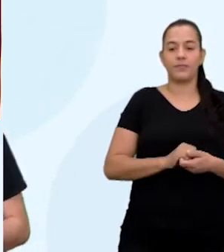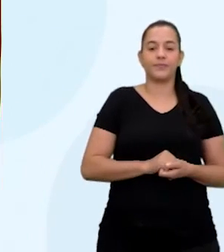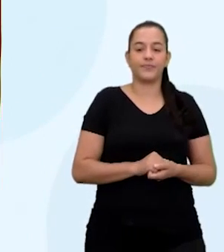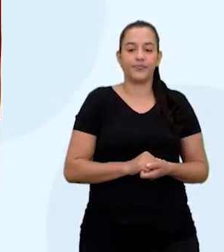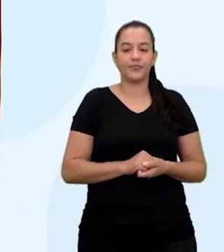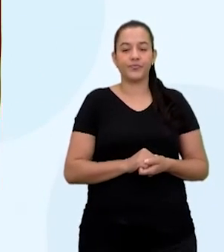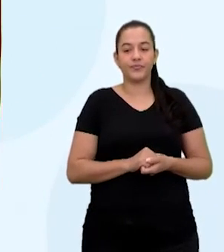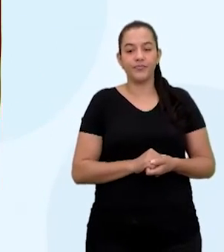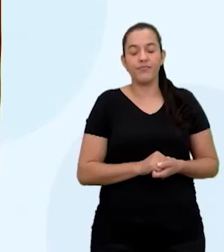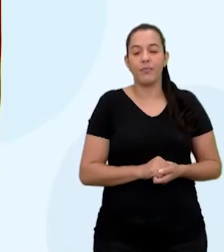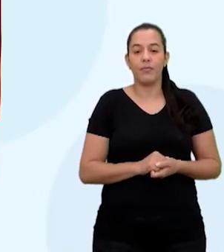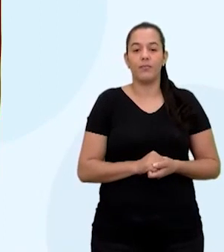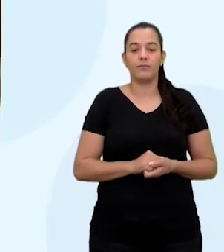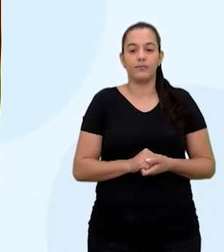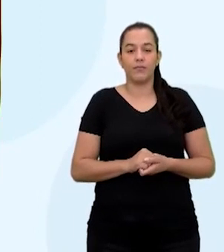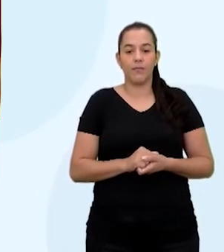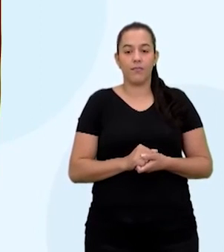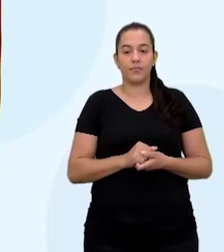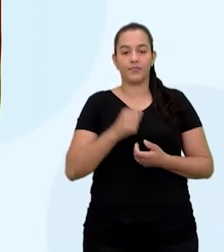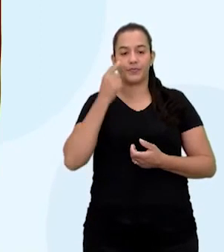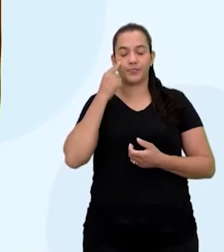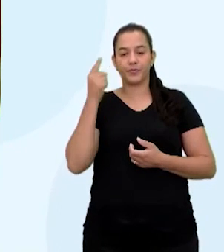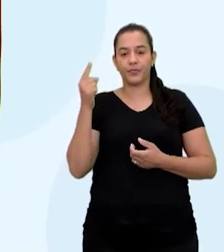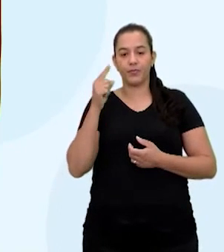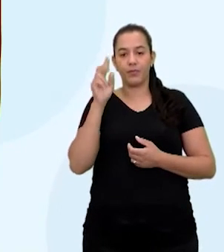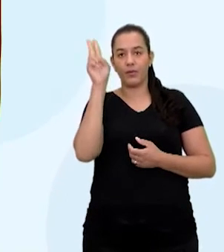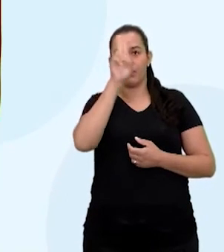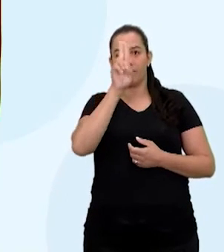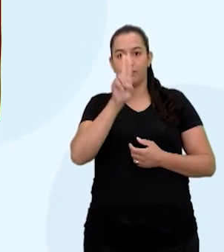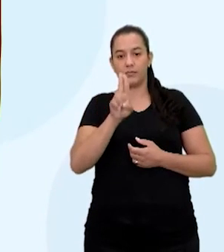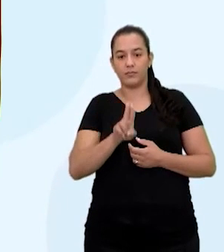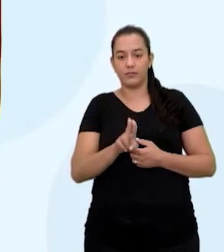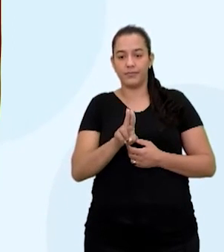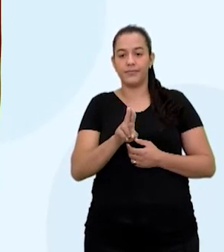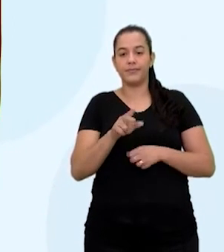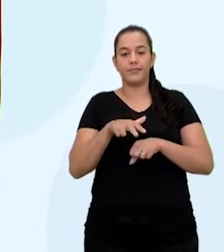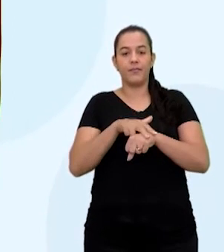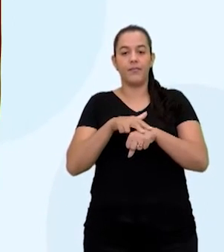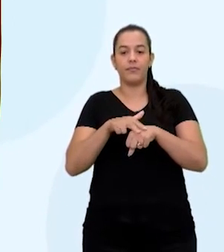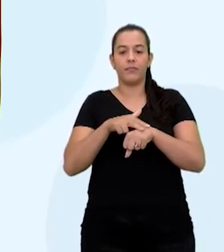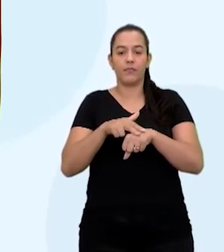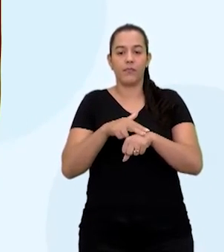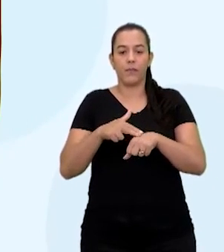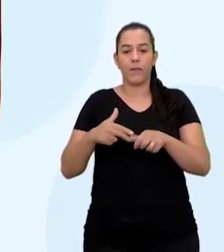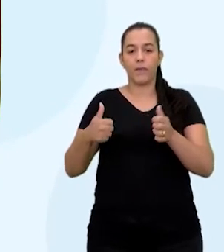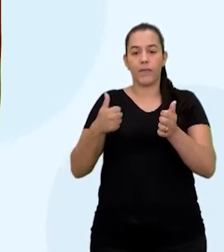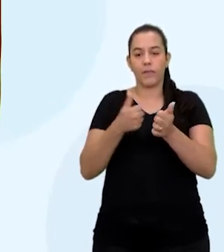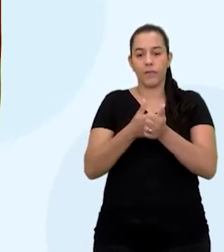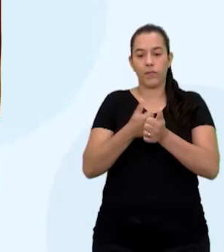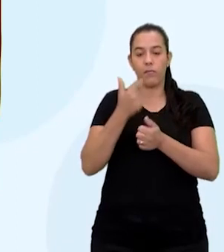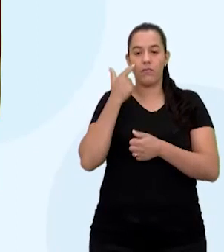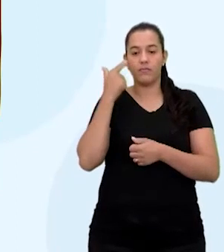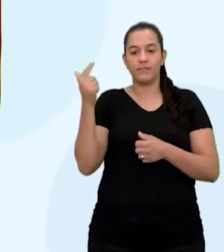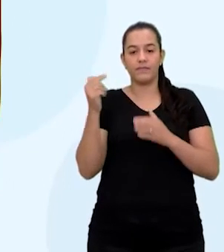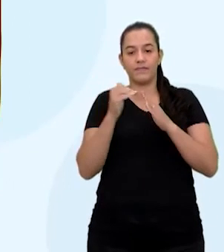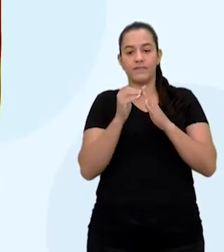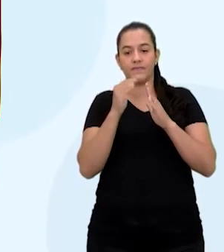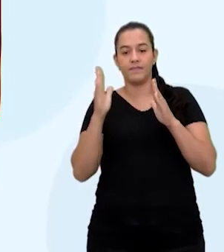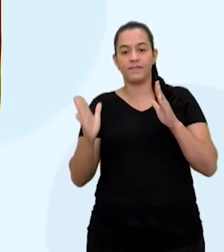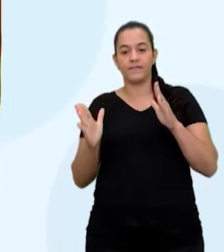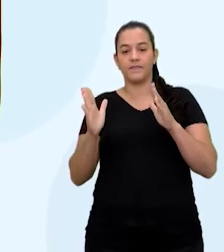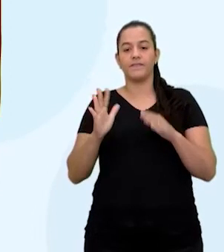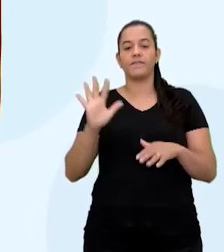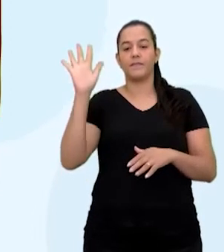meio do rosto dela. E aqui eu não tenho rosa, vai de vermelho, que é a cor mais próxima. esse lado do